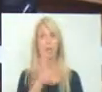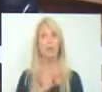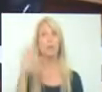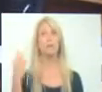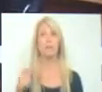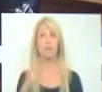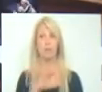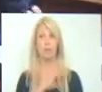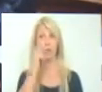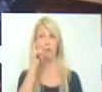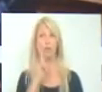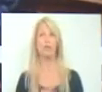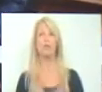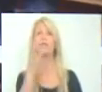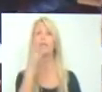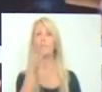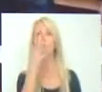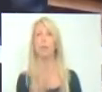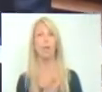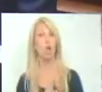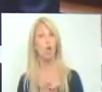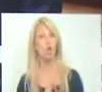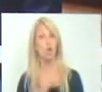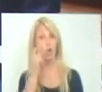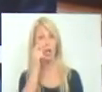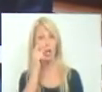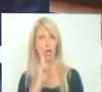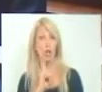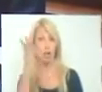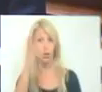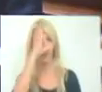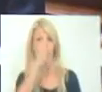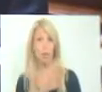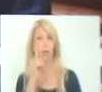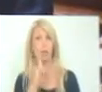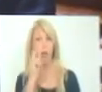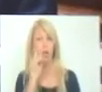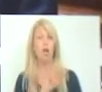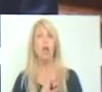Senhora Presidente, senhoras e senhores deputados, senhoras e senhores ministros, senhoras e senhores secretários de Estado,